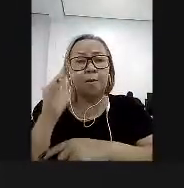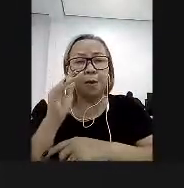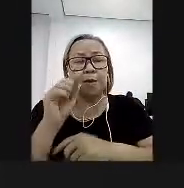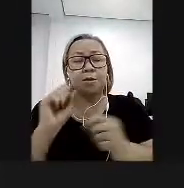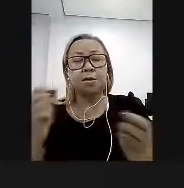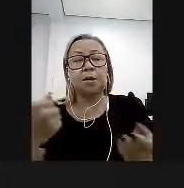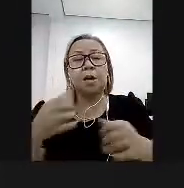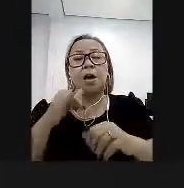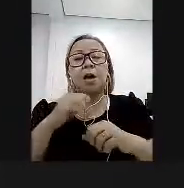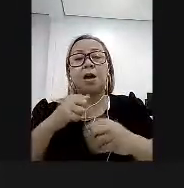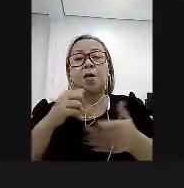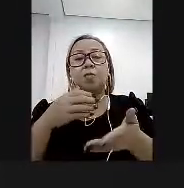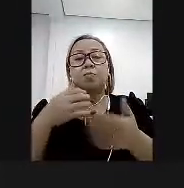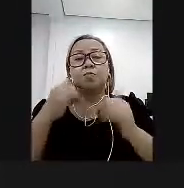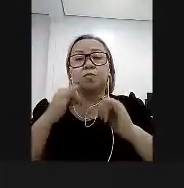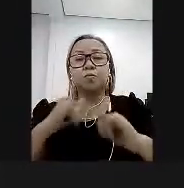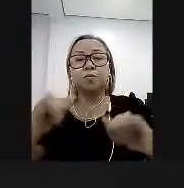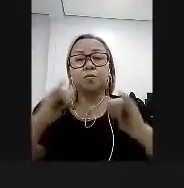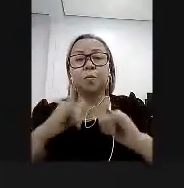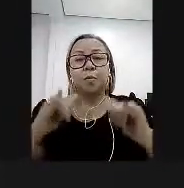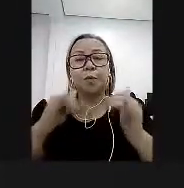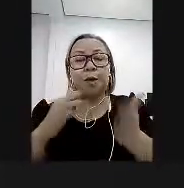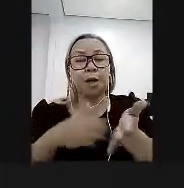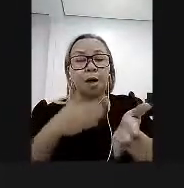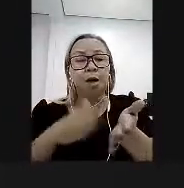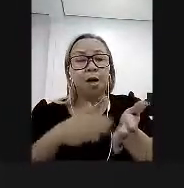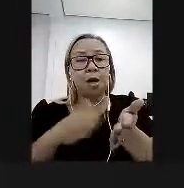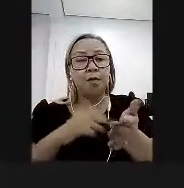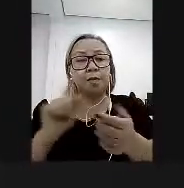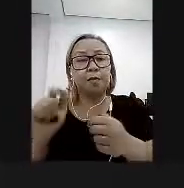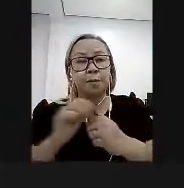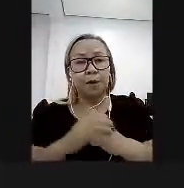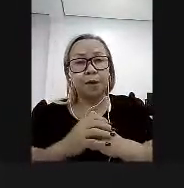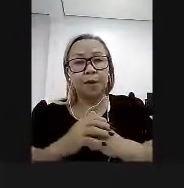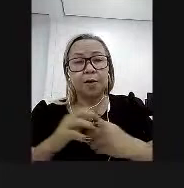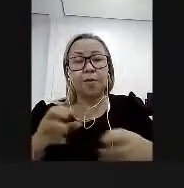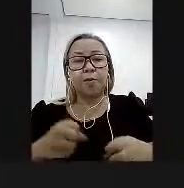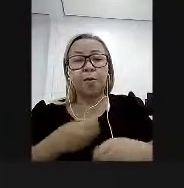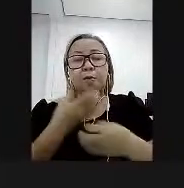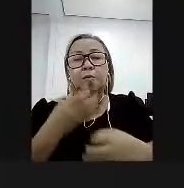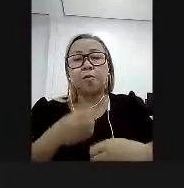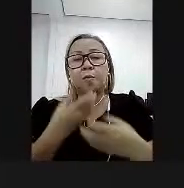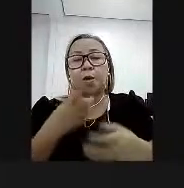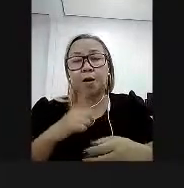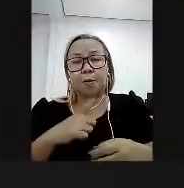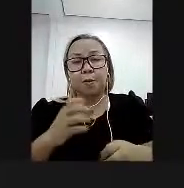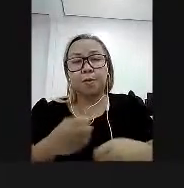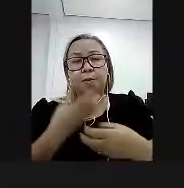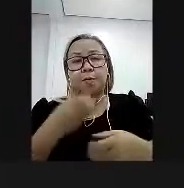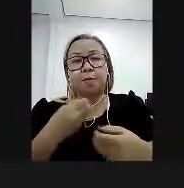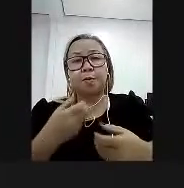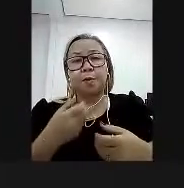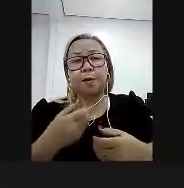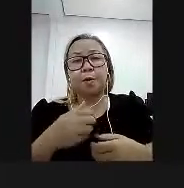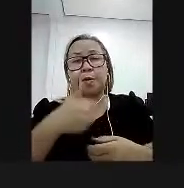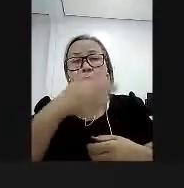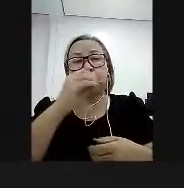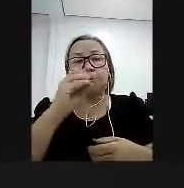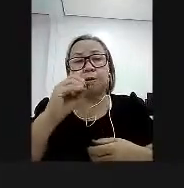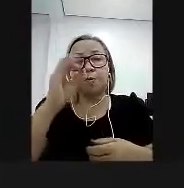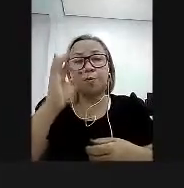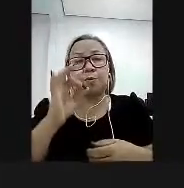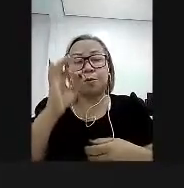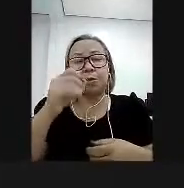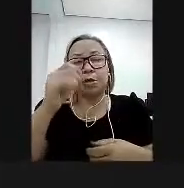com dois CDs. E ele tem um poema chamado Poema 100% Nacional, ou 100% em